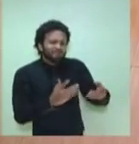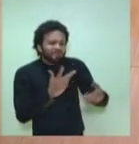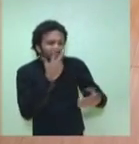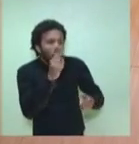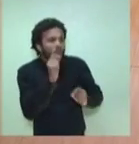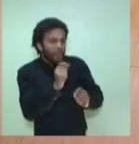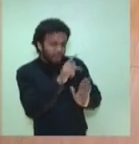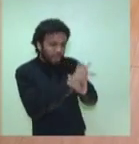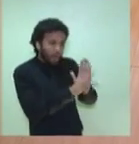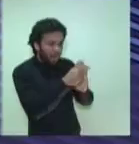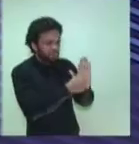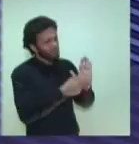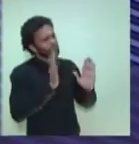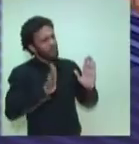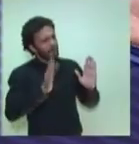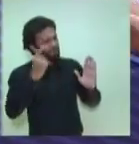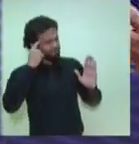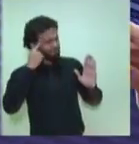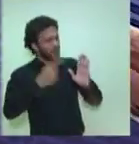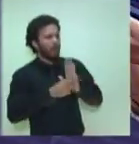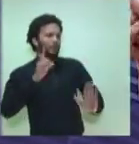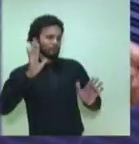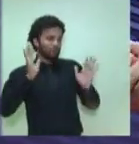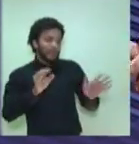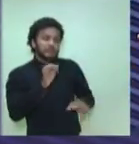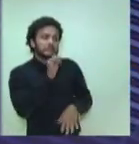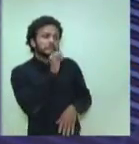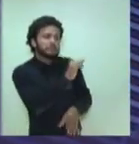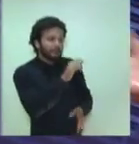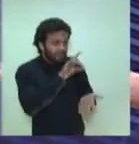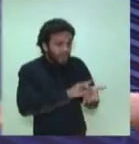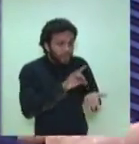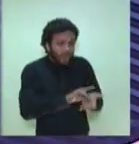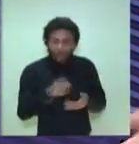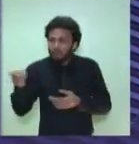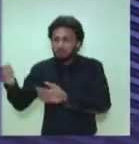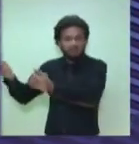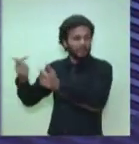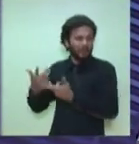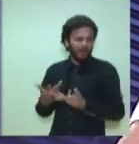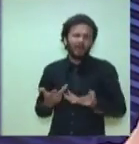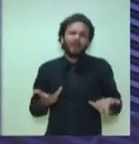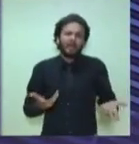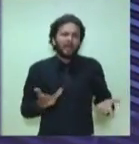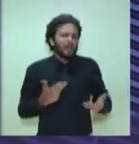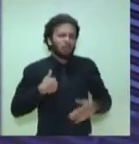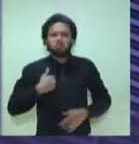meu programa de governo. Se isso fosse uma coisa para valer, quem sabe até eu não tivesse nem me